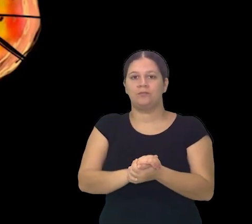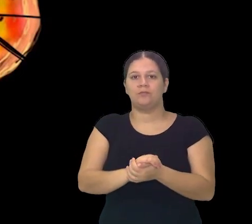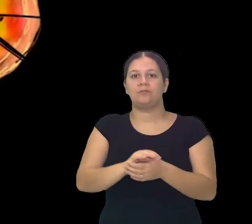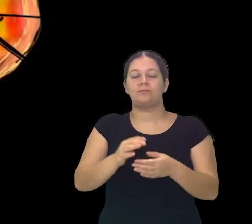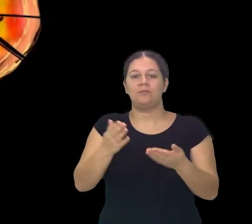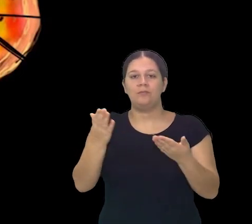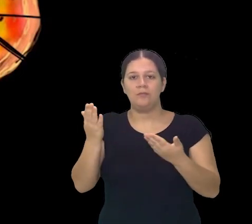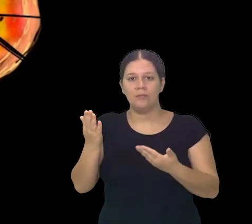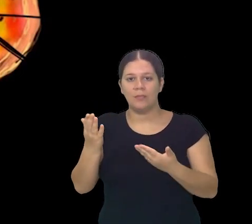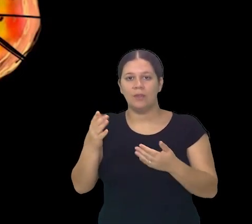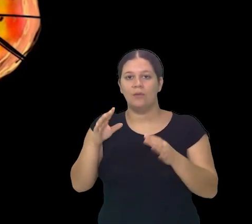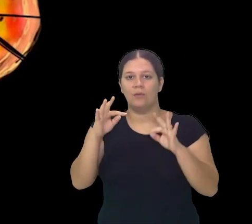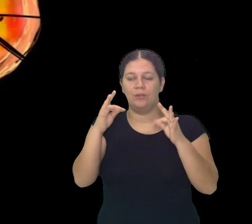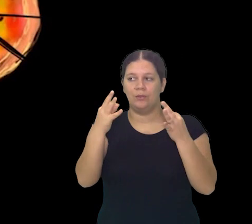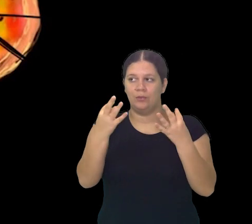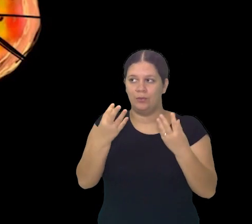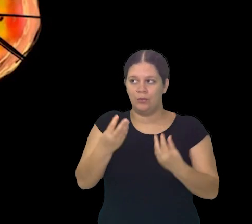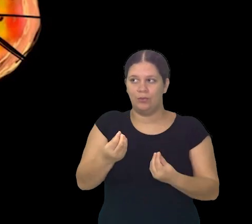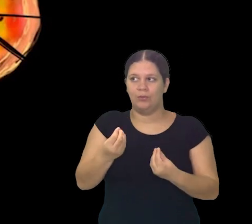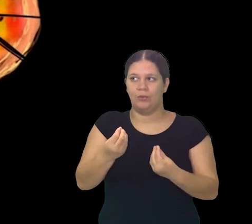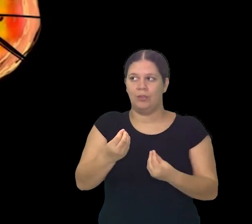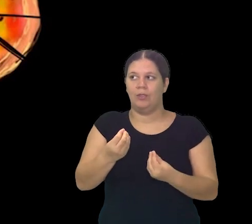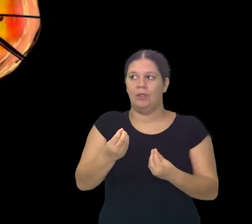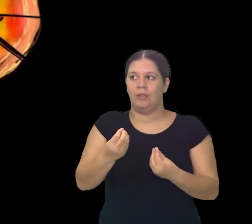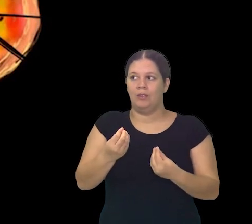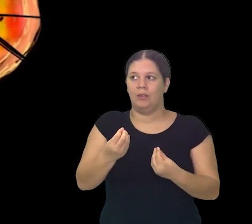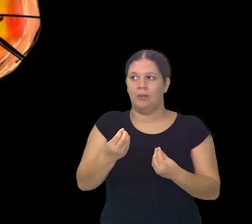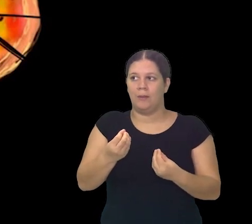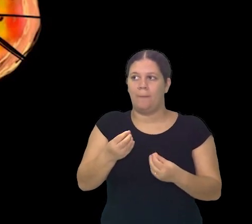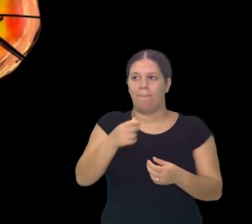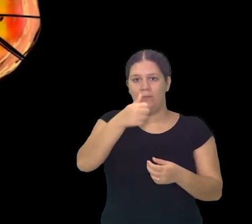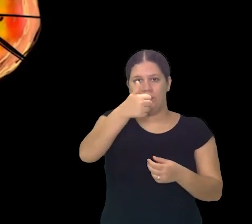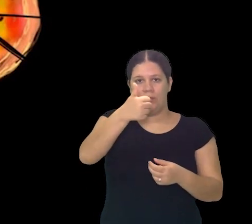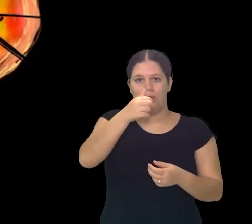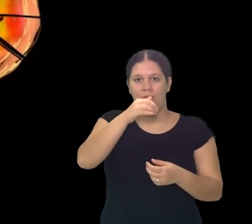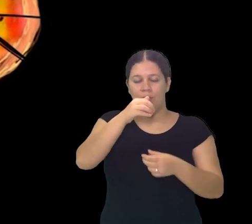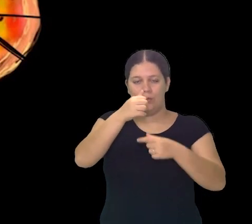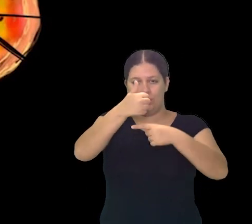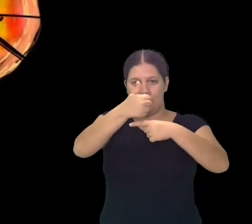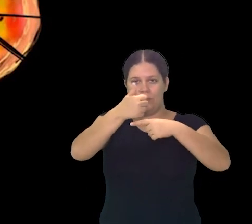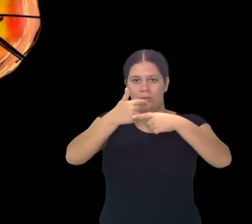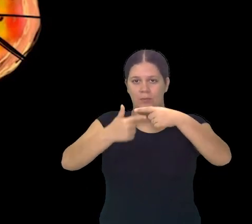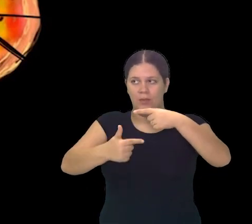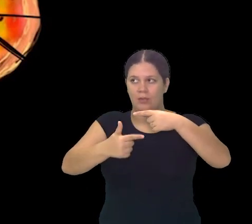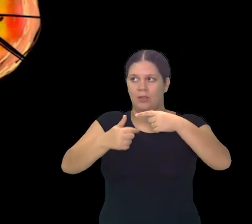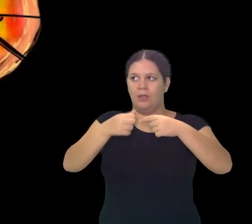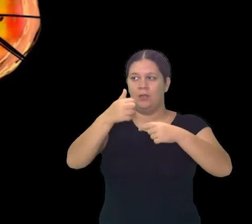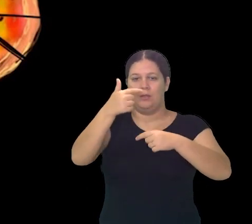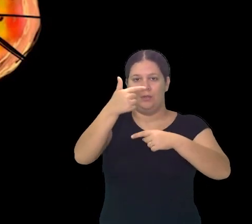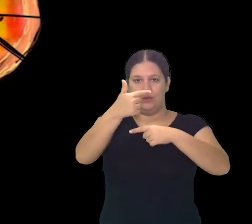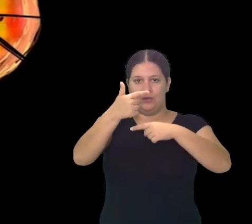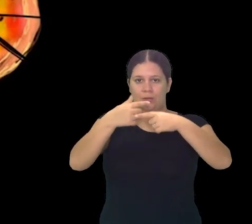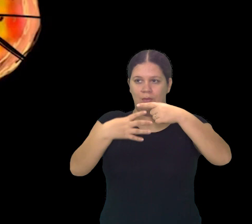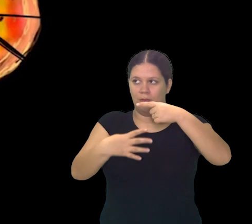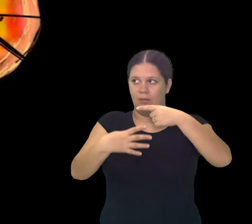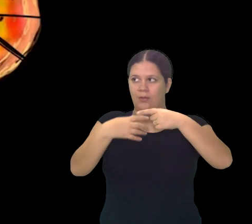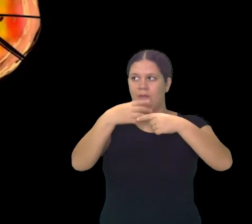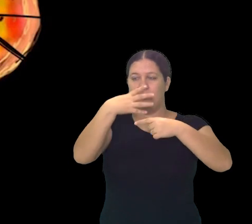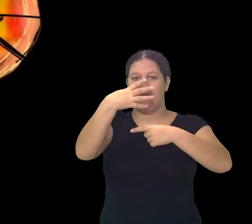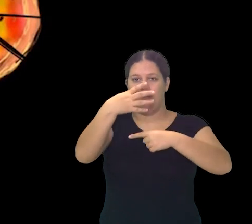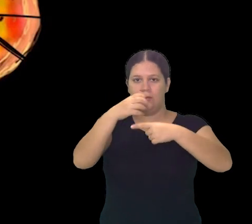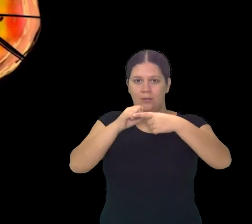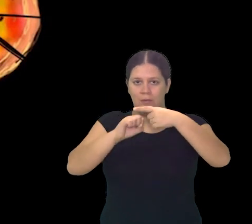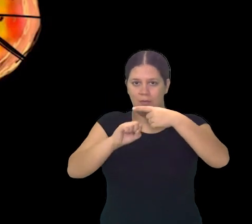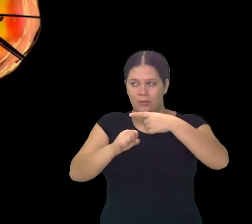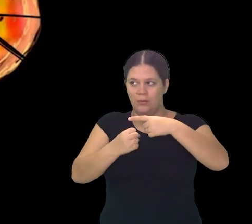mais. É assim com todos os casos. 1 meio, 2 quartos, 4 oitavos, dá